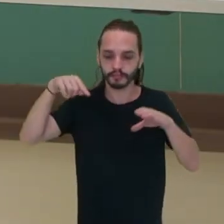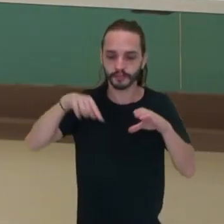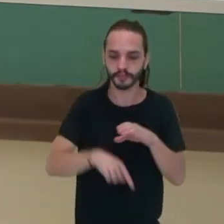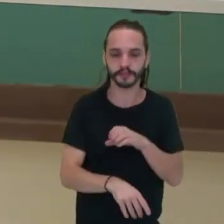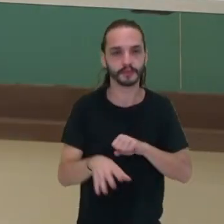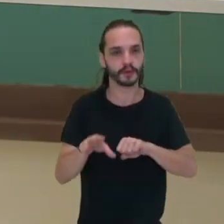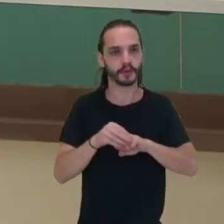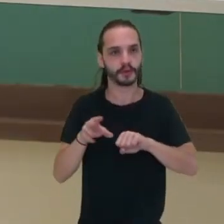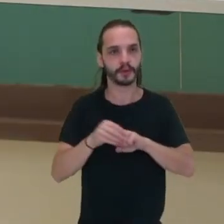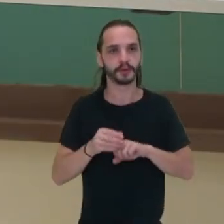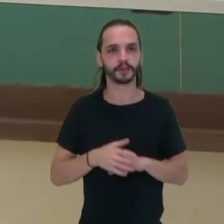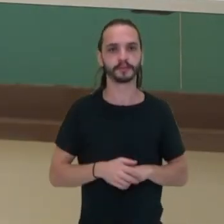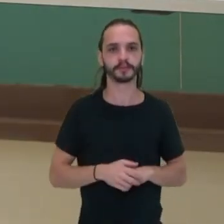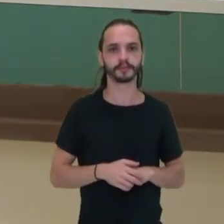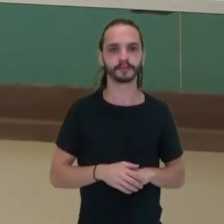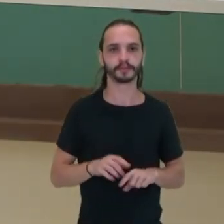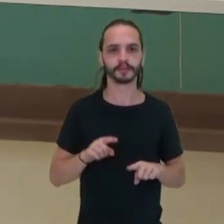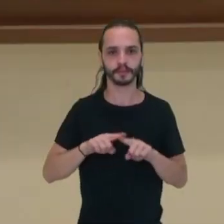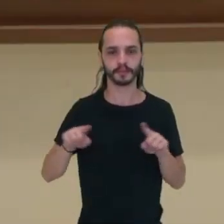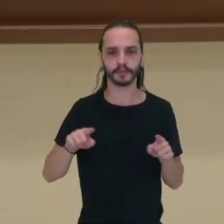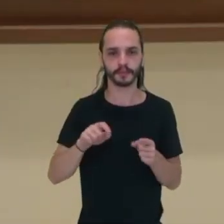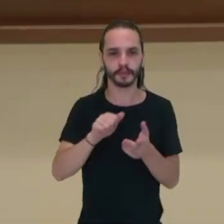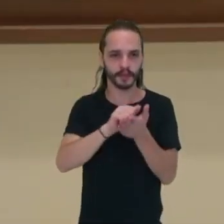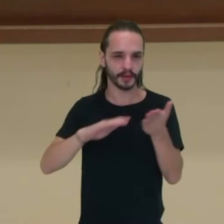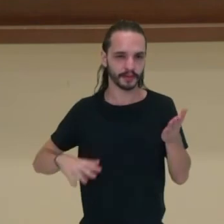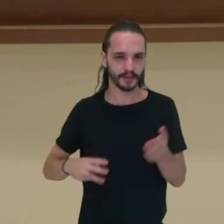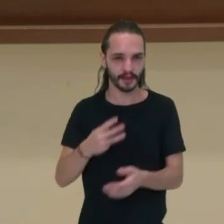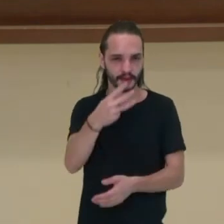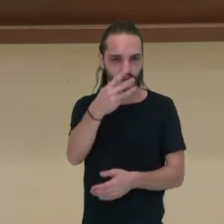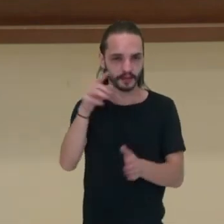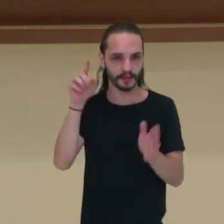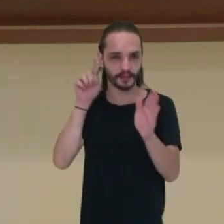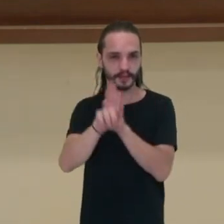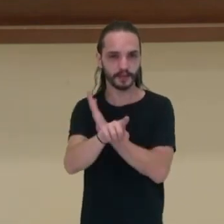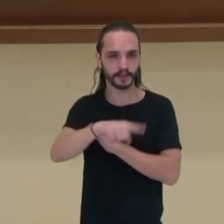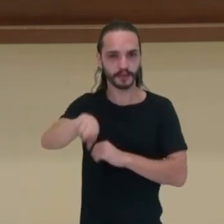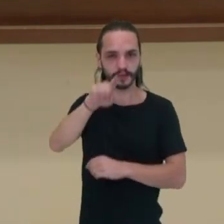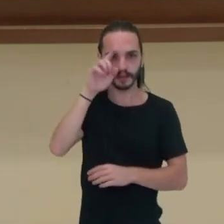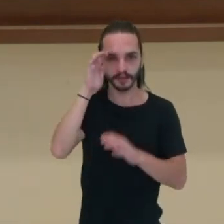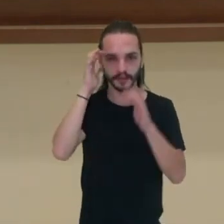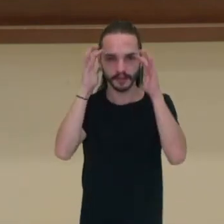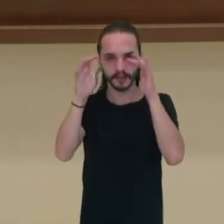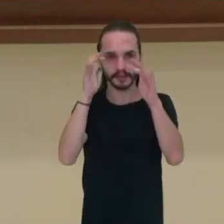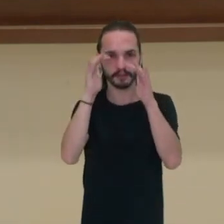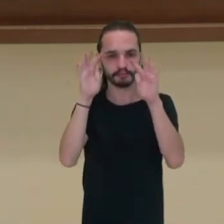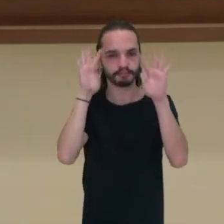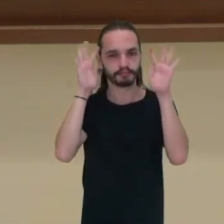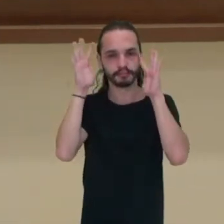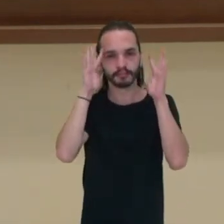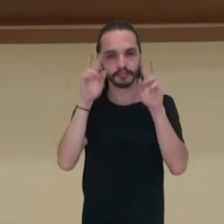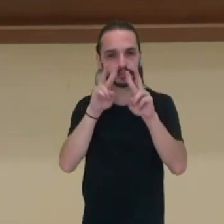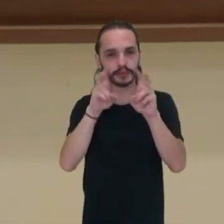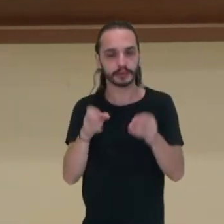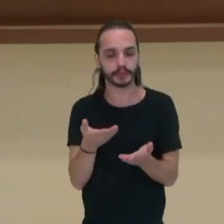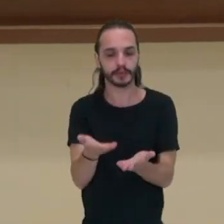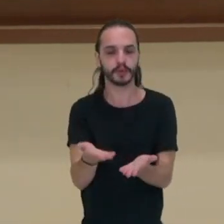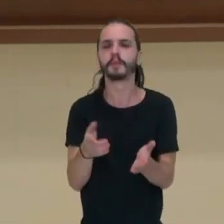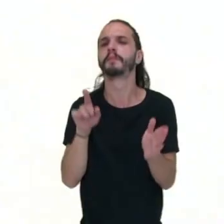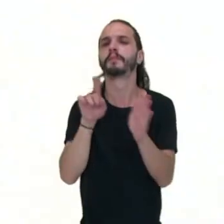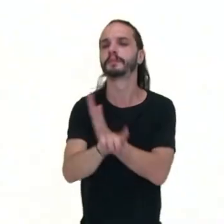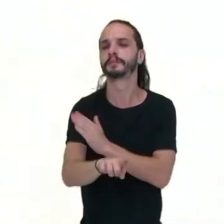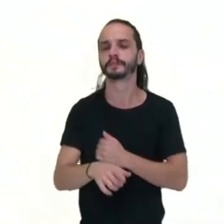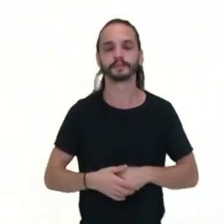conhecimento. Mas vamos fechar com uma terceira atividade, uma terceira perguntinha aí para você refletir sobre o assunto, tá, gente? Então, qual seria a